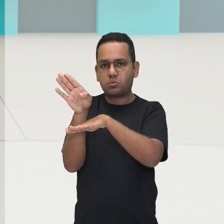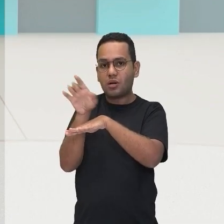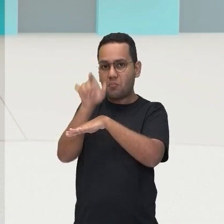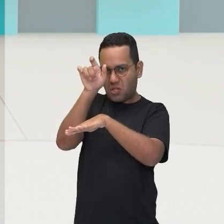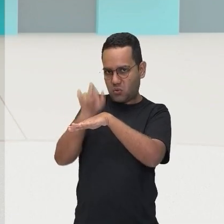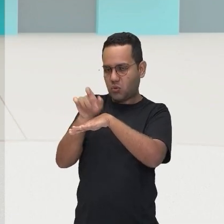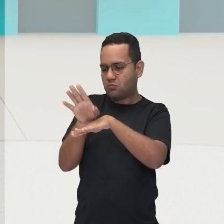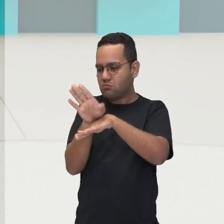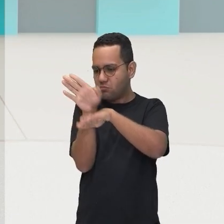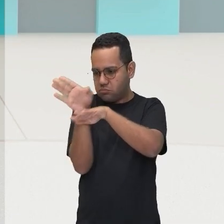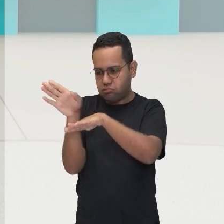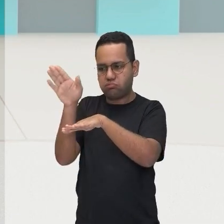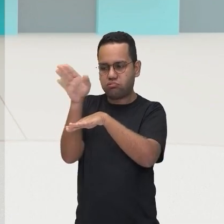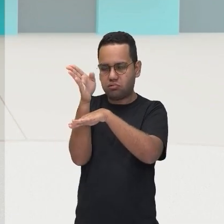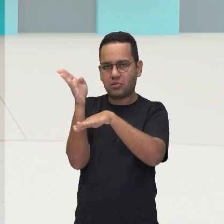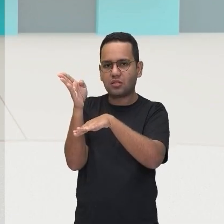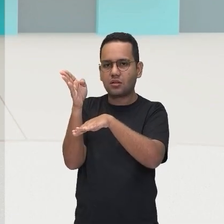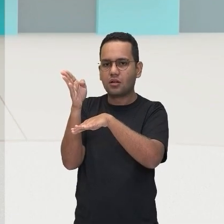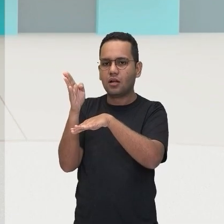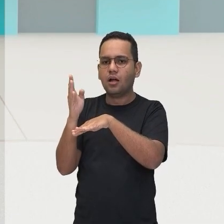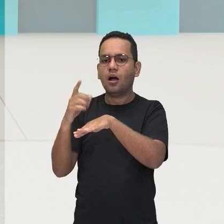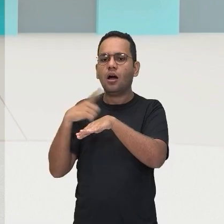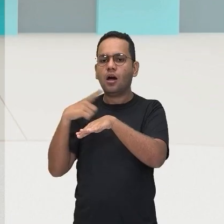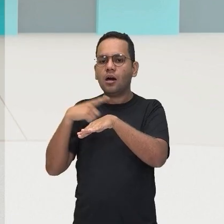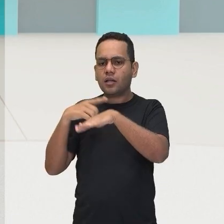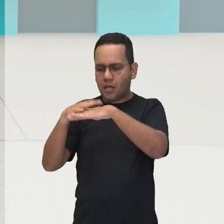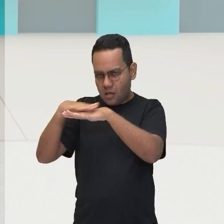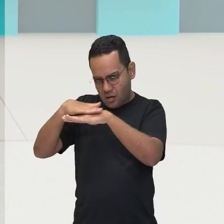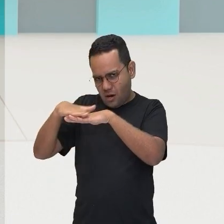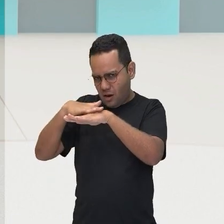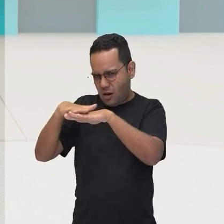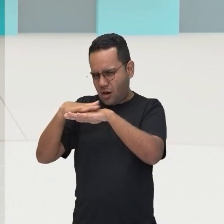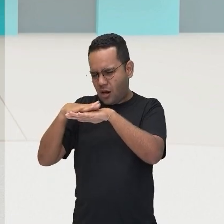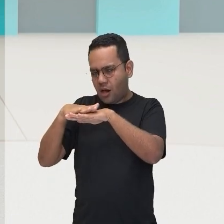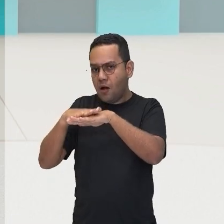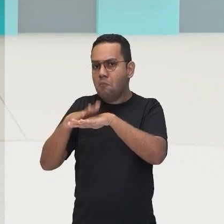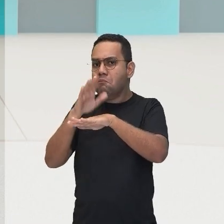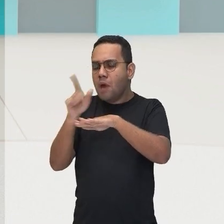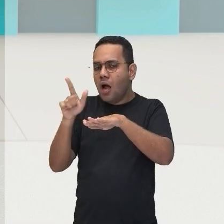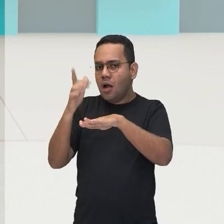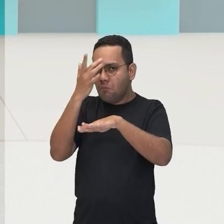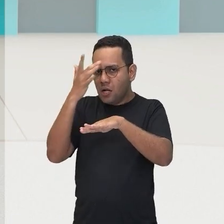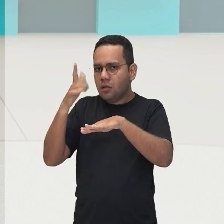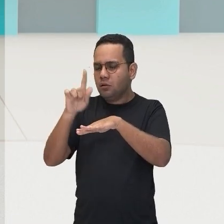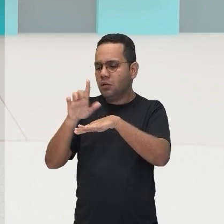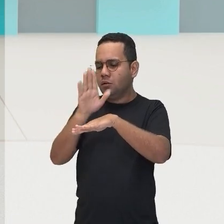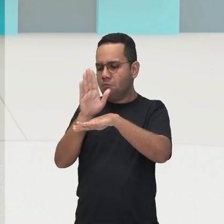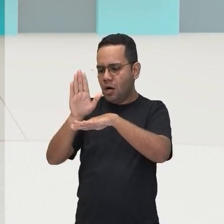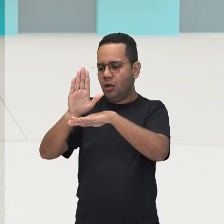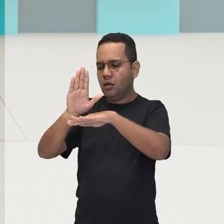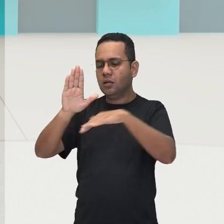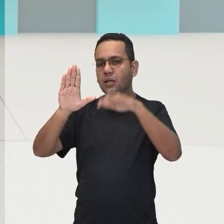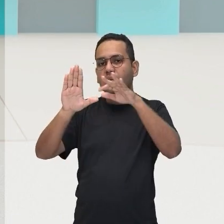então tem ali uma pranchazinha embaixo, né, onde ela fica ali equilibrada e ela vai guiando